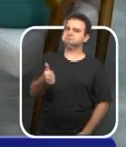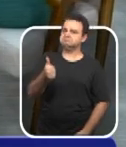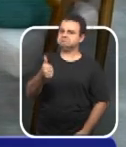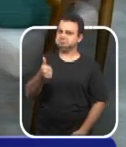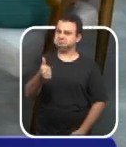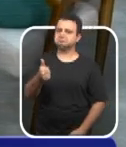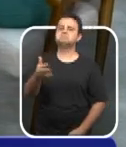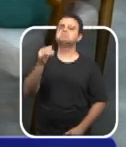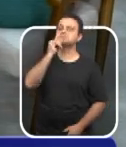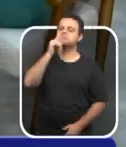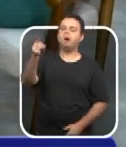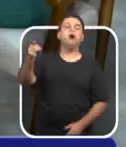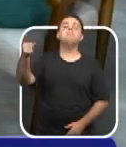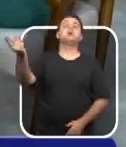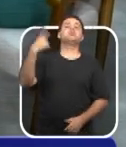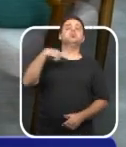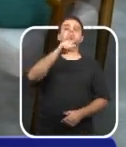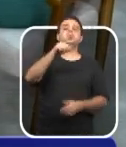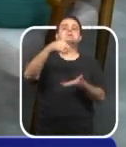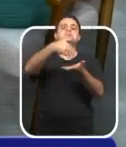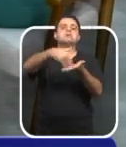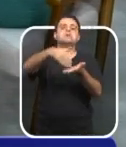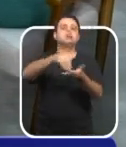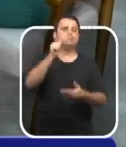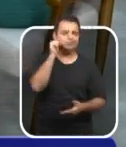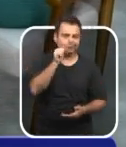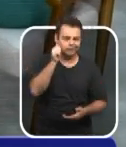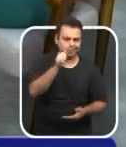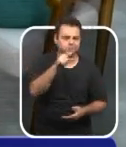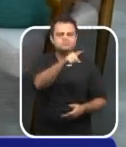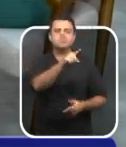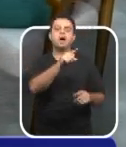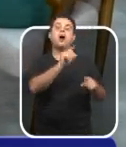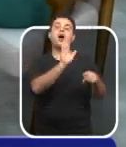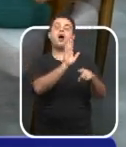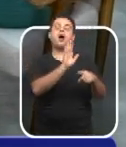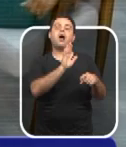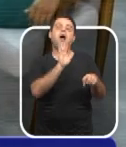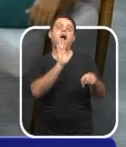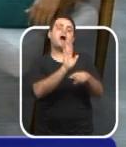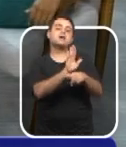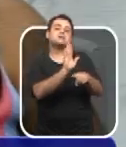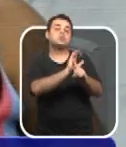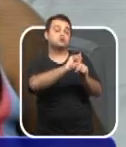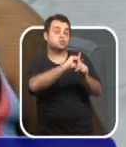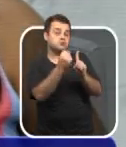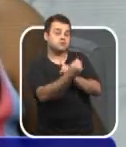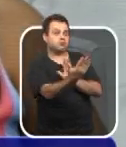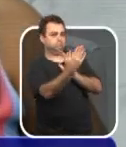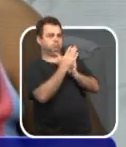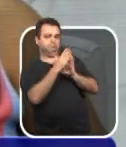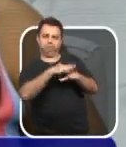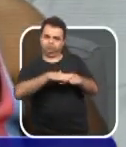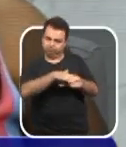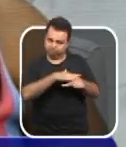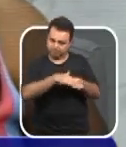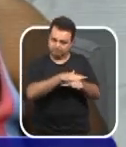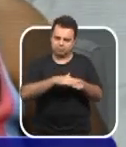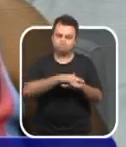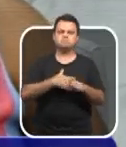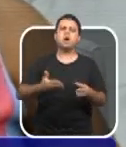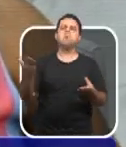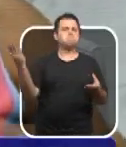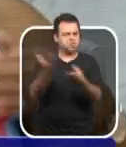olha, eu fui direcionada para a Secretaria da Mulher, fui atendida pela assistente social, olha, eu dei entrada no processo, né,